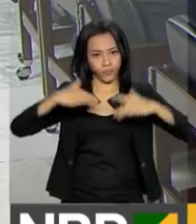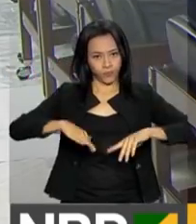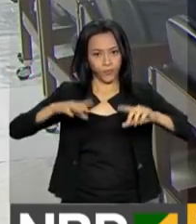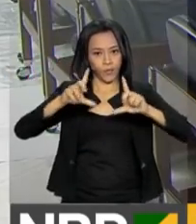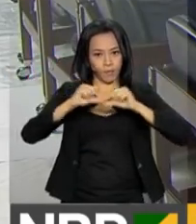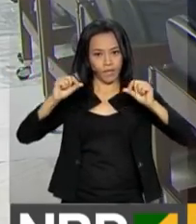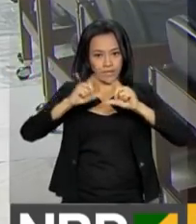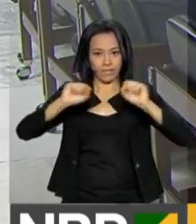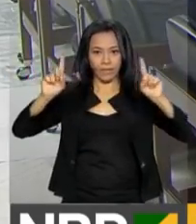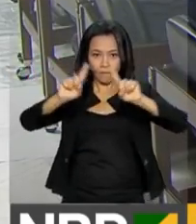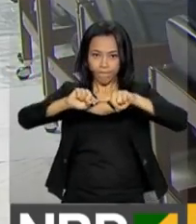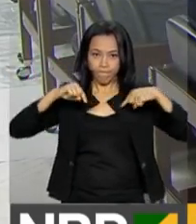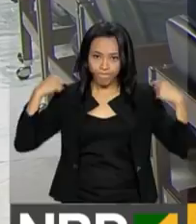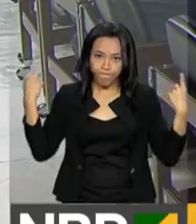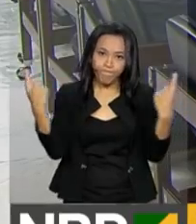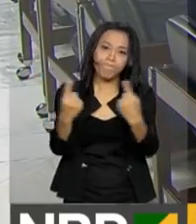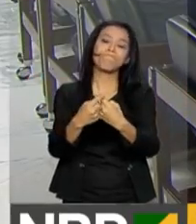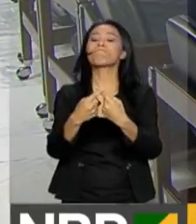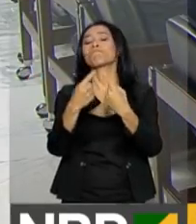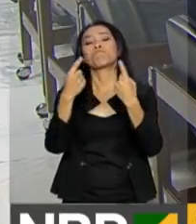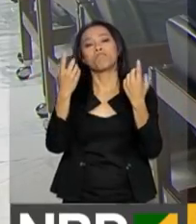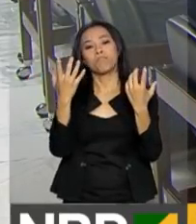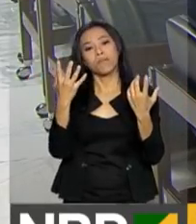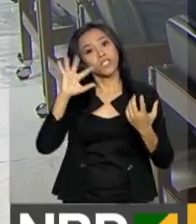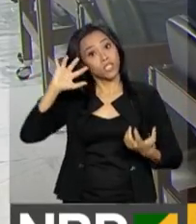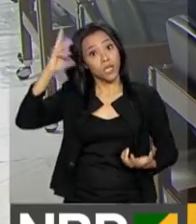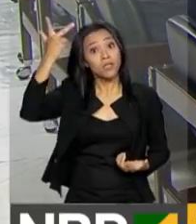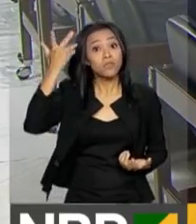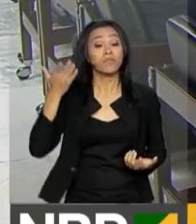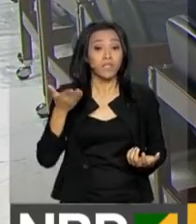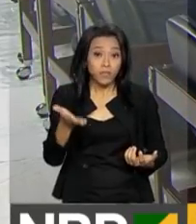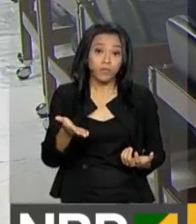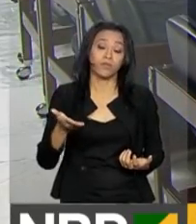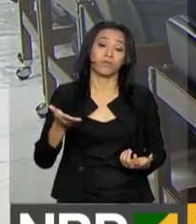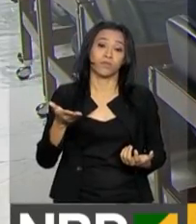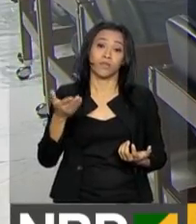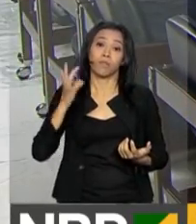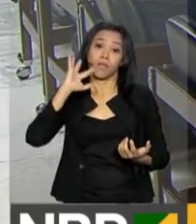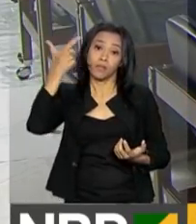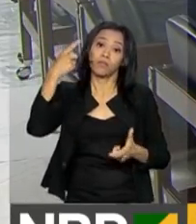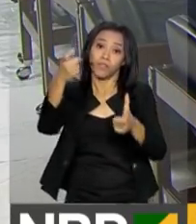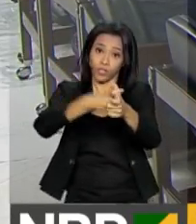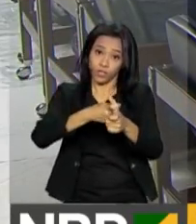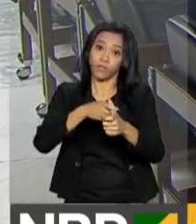atuamos na vida nos estados a dívida dos estados